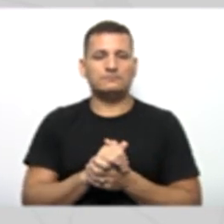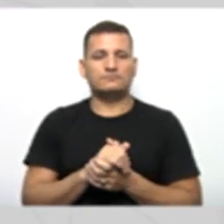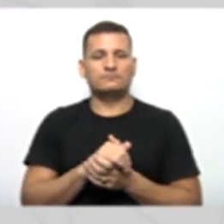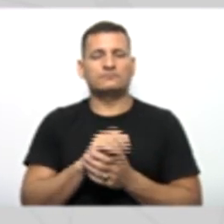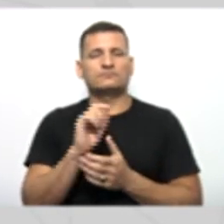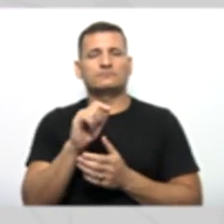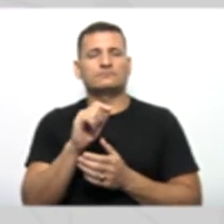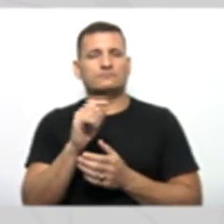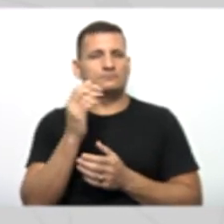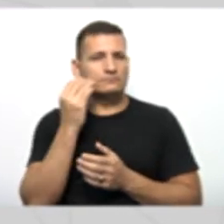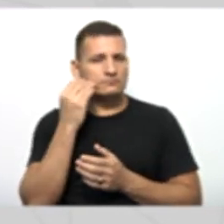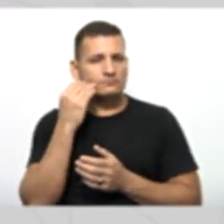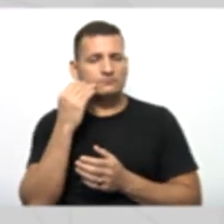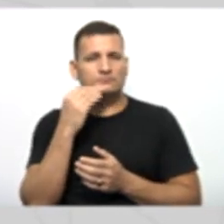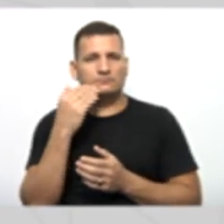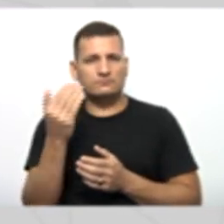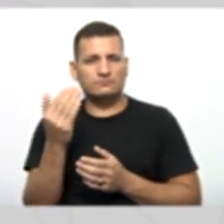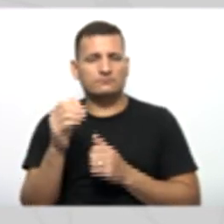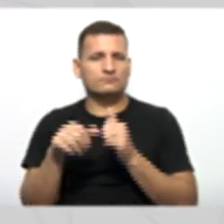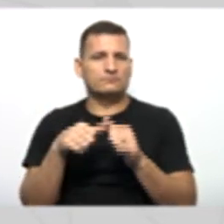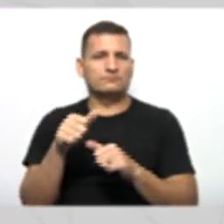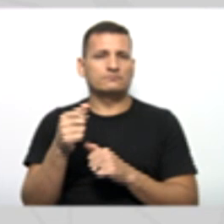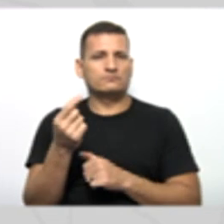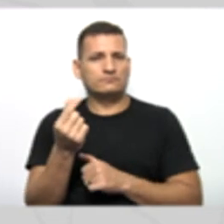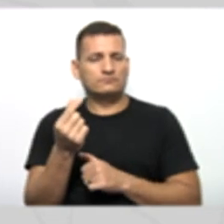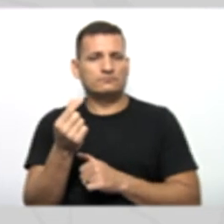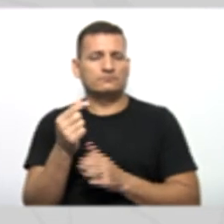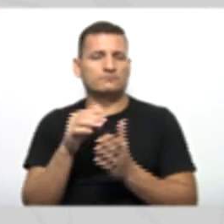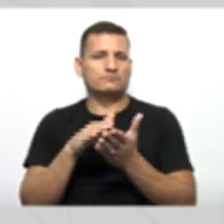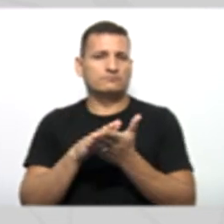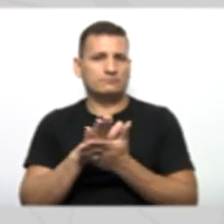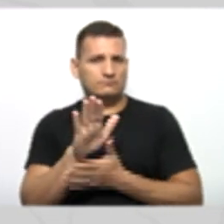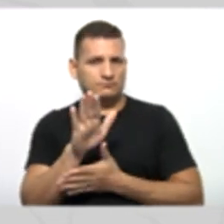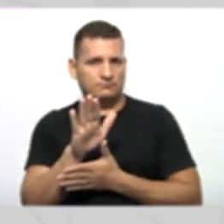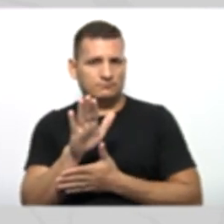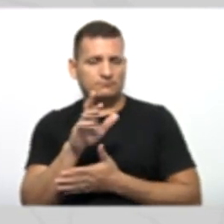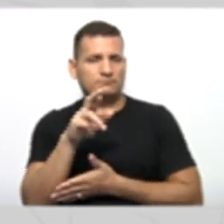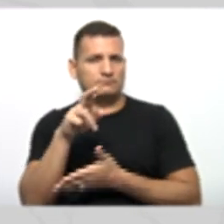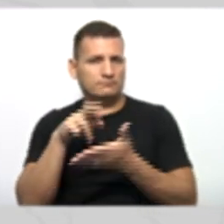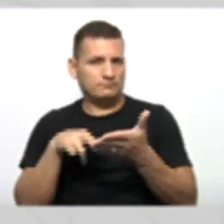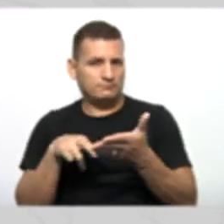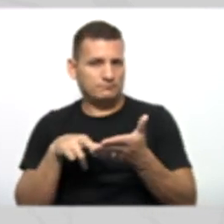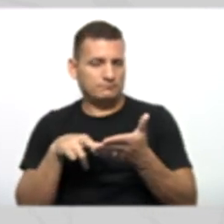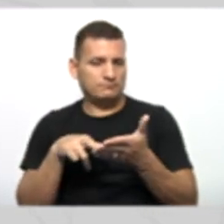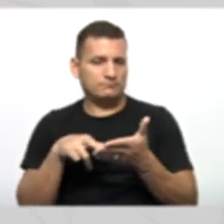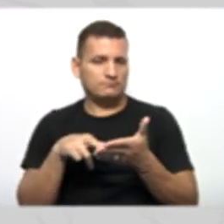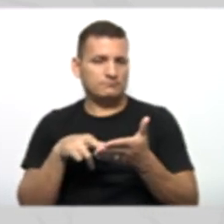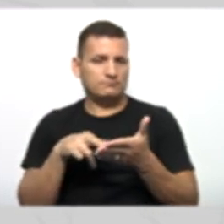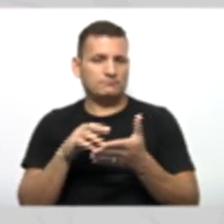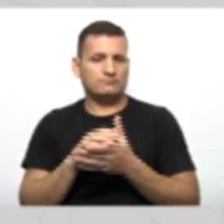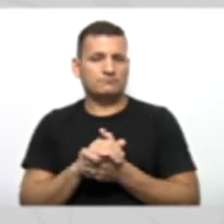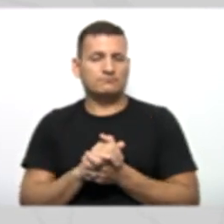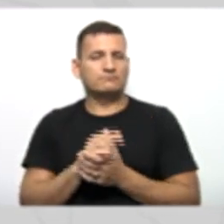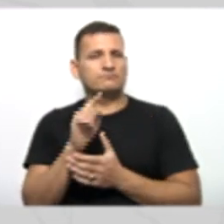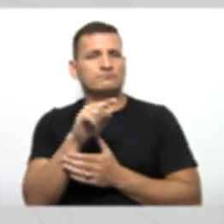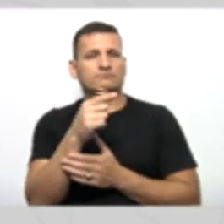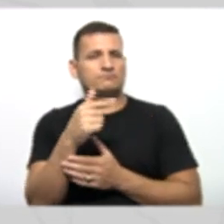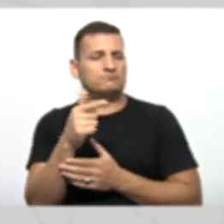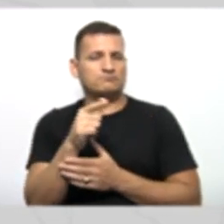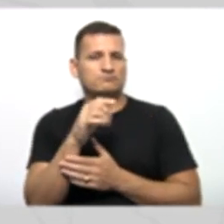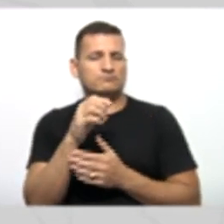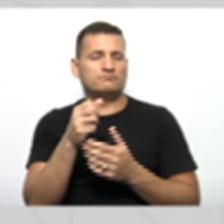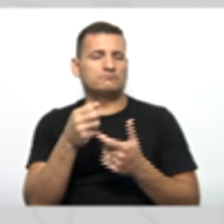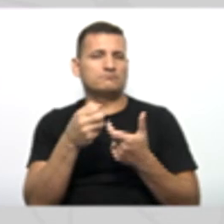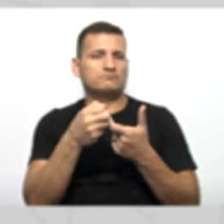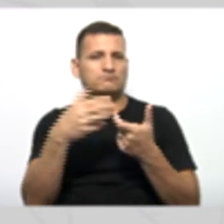consultar pedido, alterar preço, emitir relatório. Tranquilo? Aqui não tem se é uma extensão, aqui não